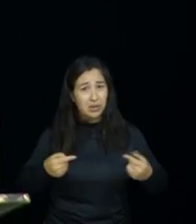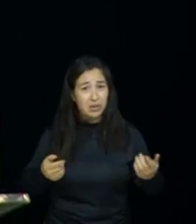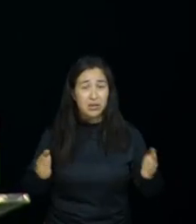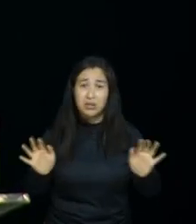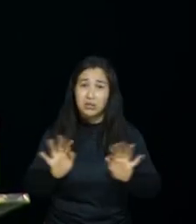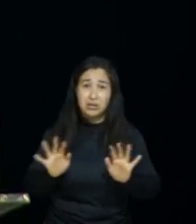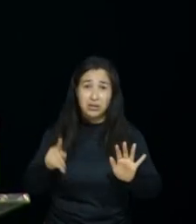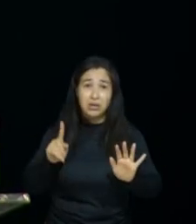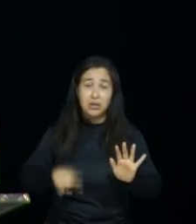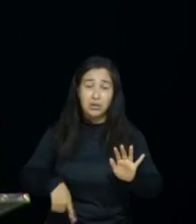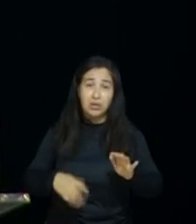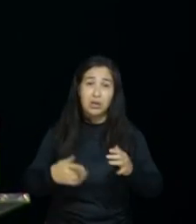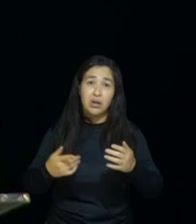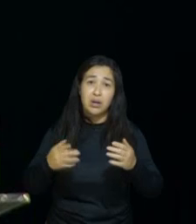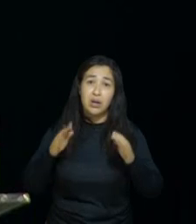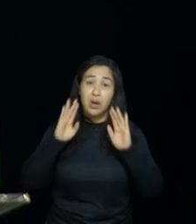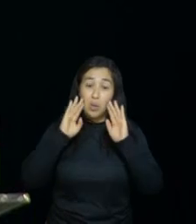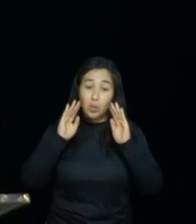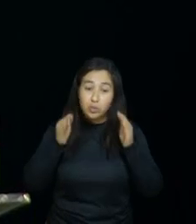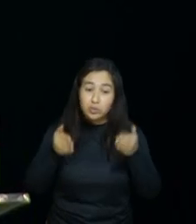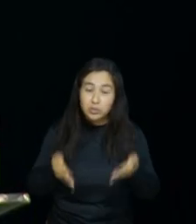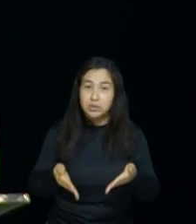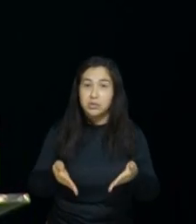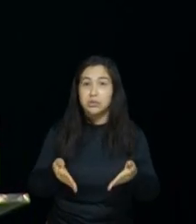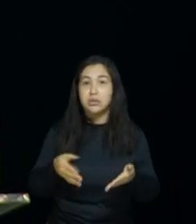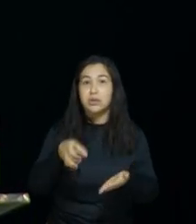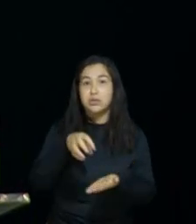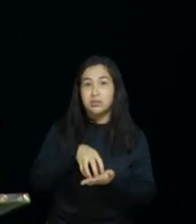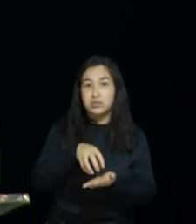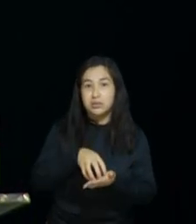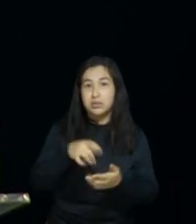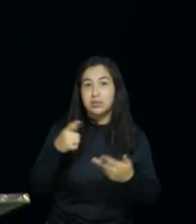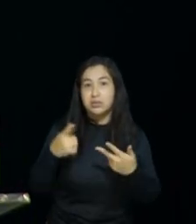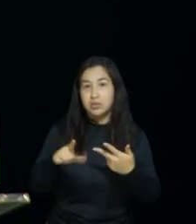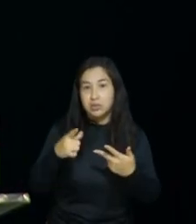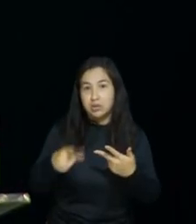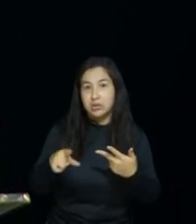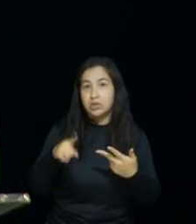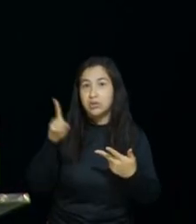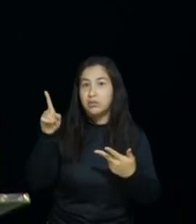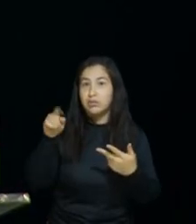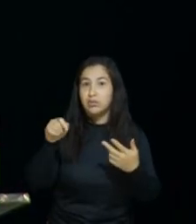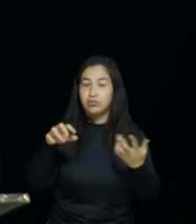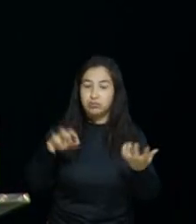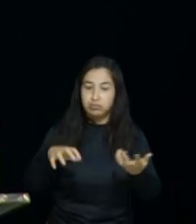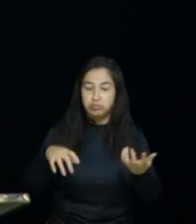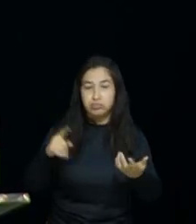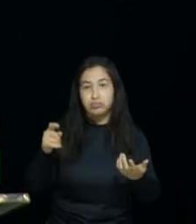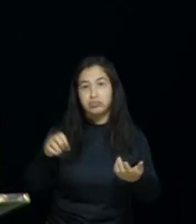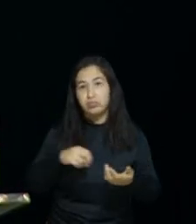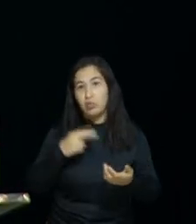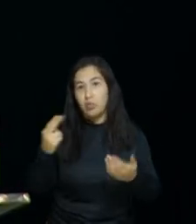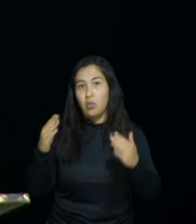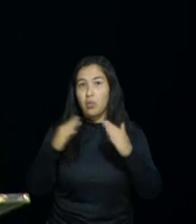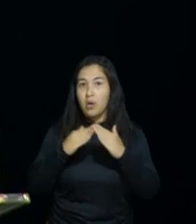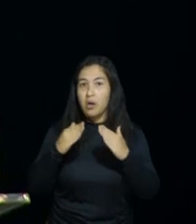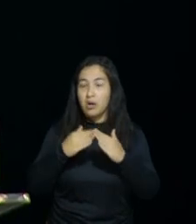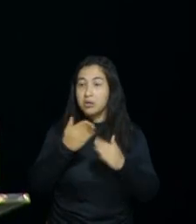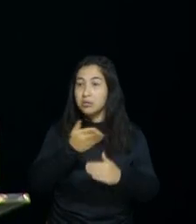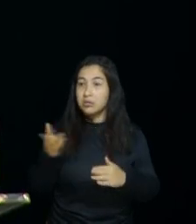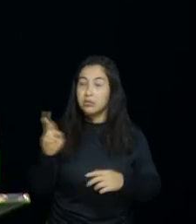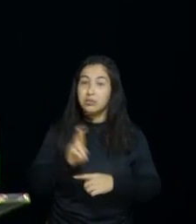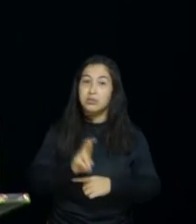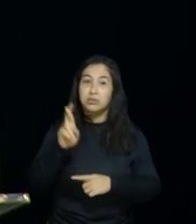ser concentrada no legislativo, no Congresso Nacional, enfim, nas casas que representam